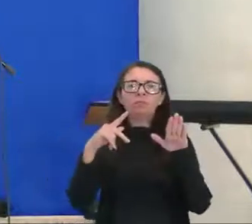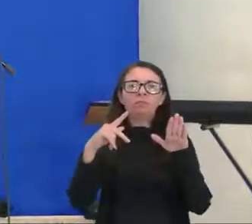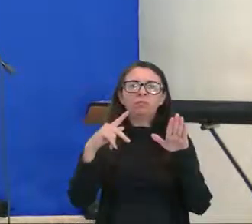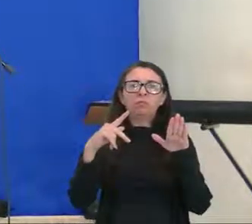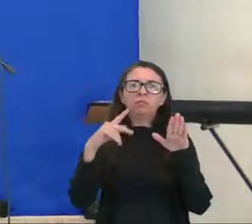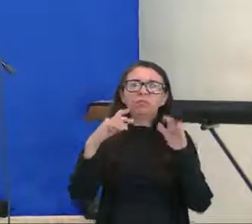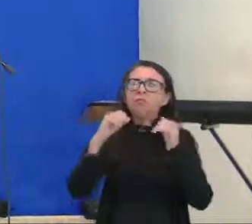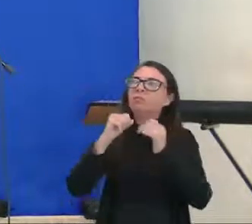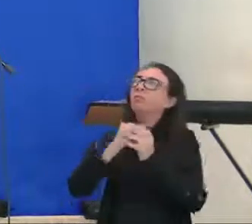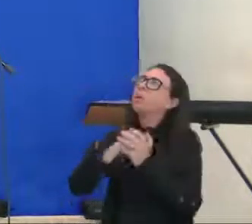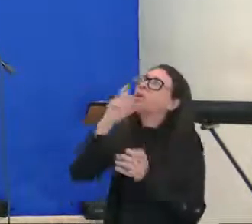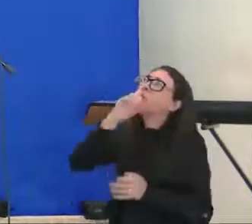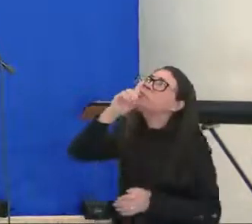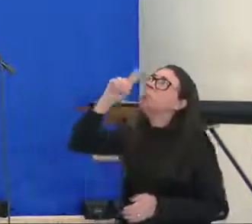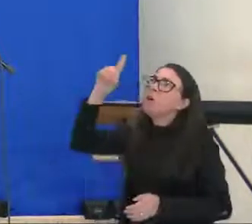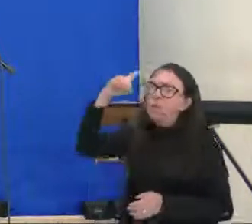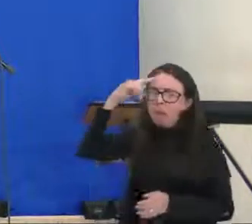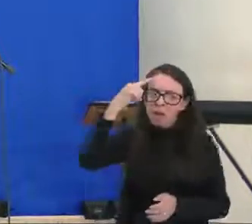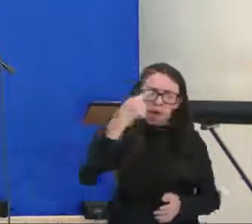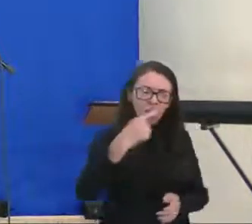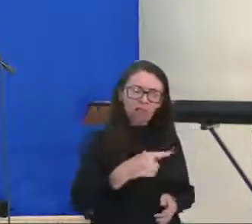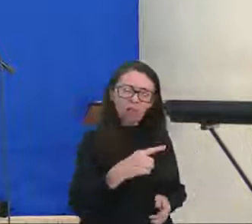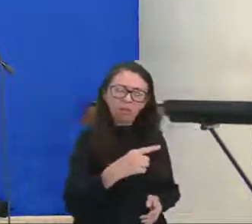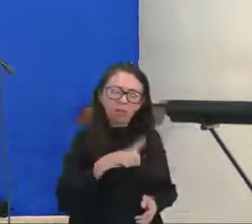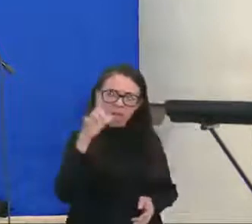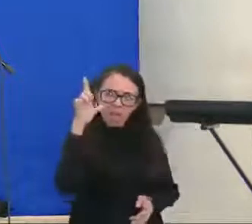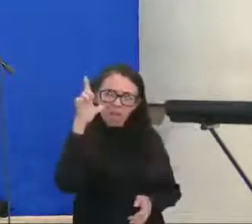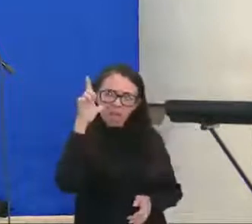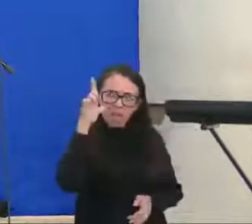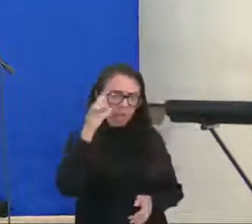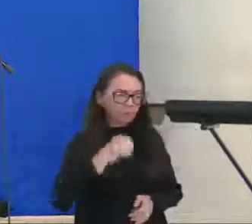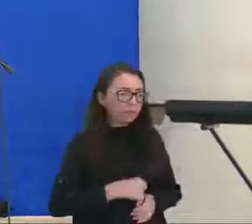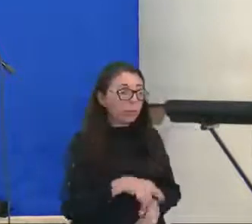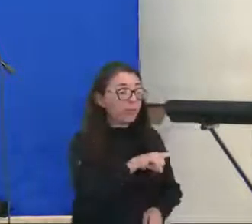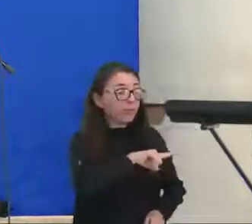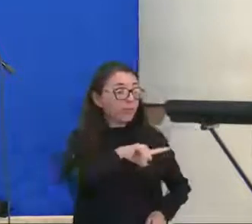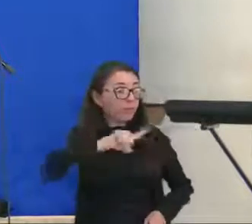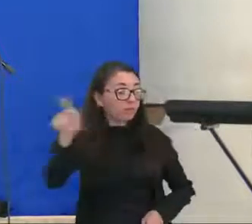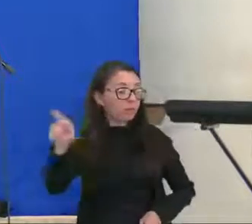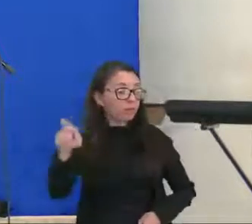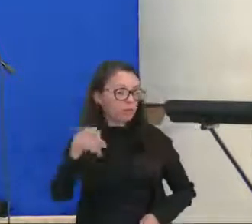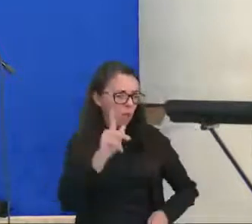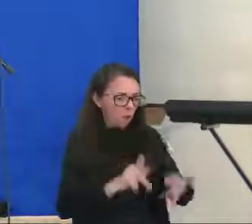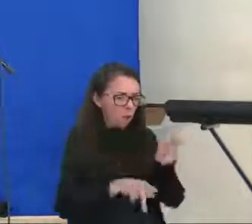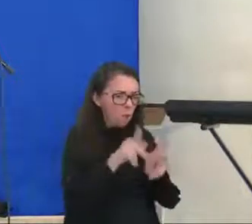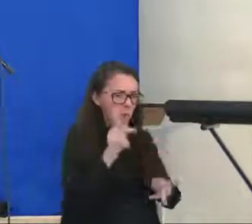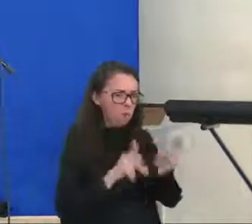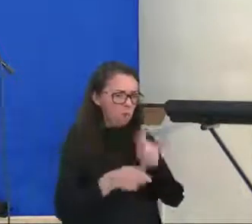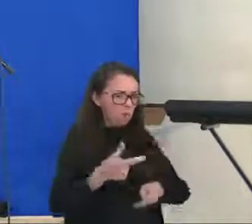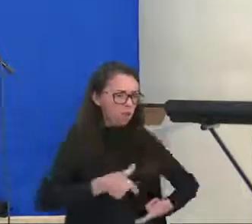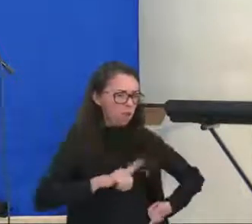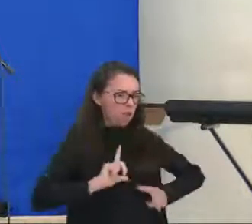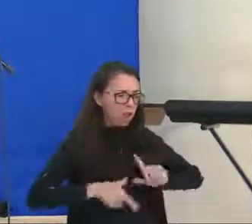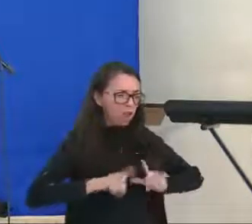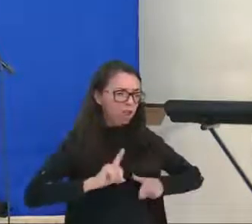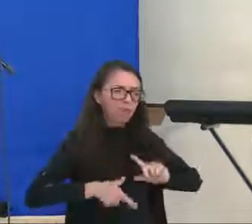vai ao povo de Israel. Ezequiel, vai lá e fale. Seja o profeta, eu estarei contigo. Agora